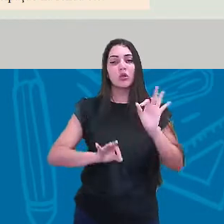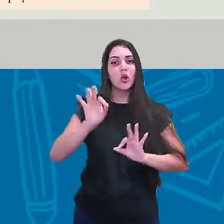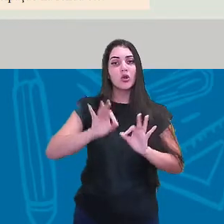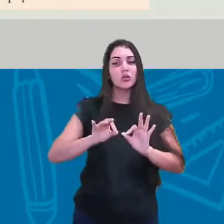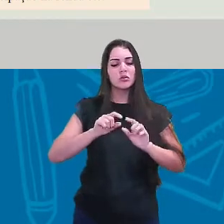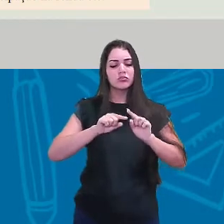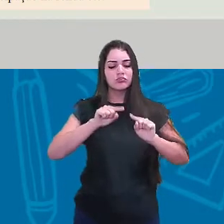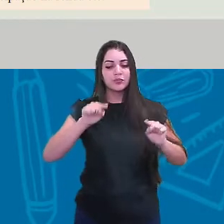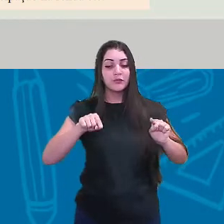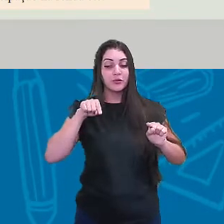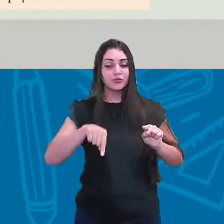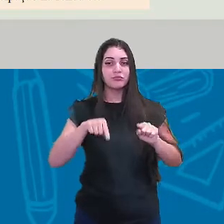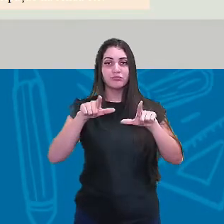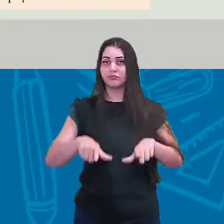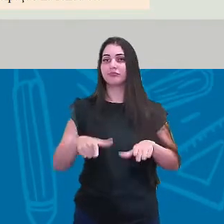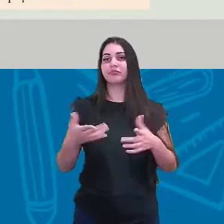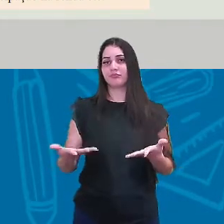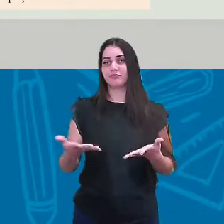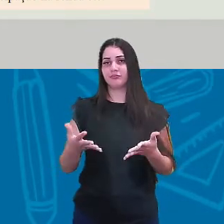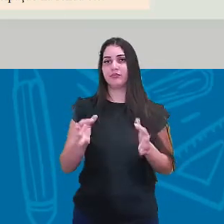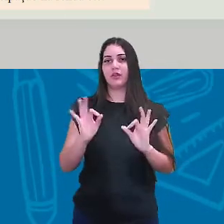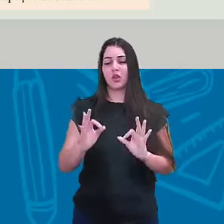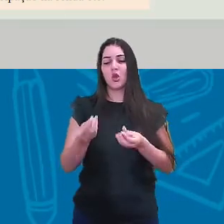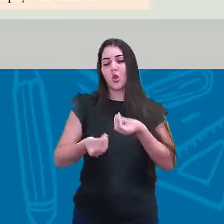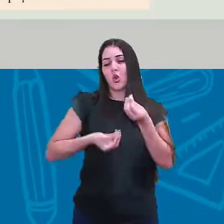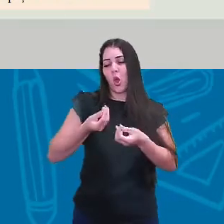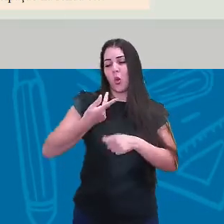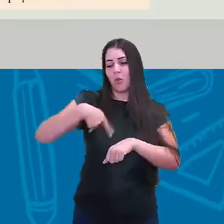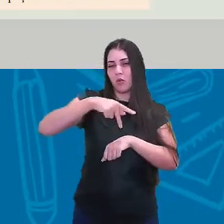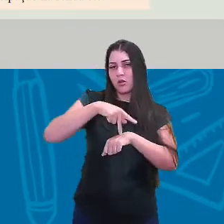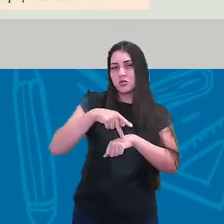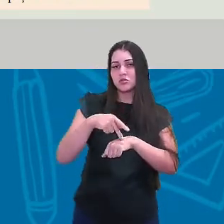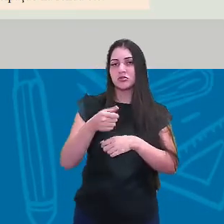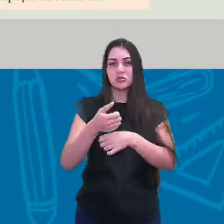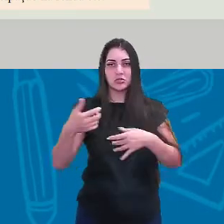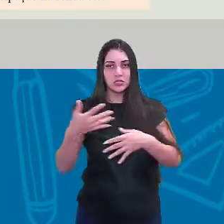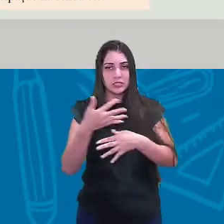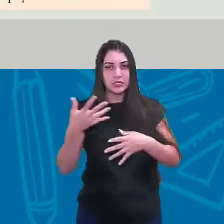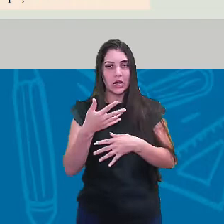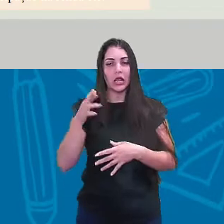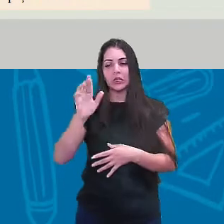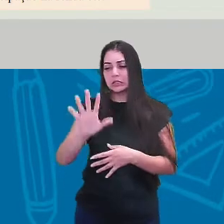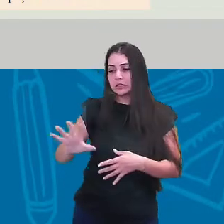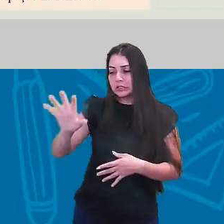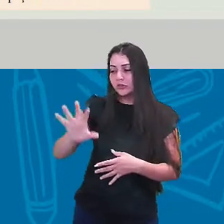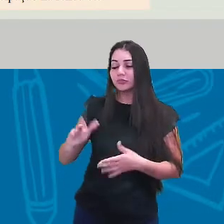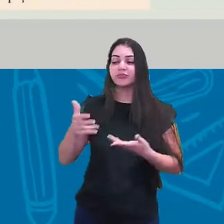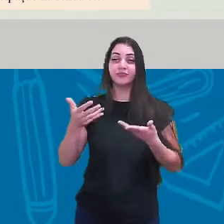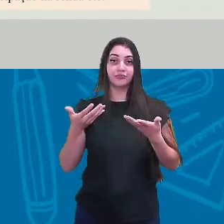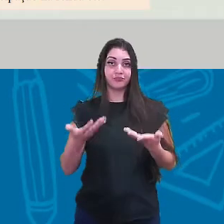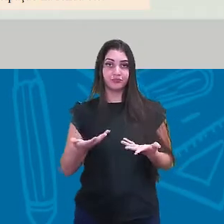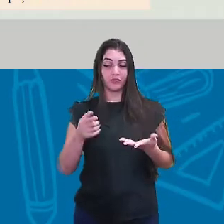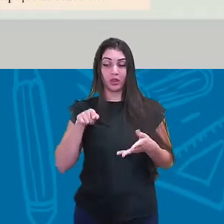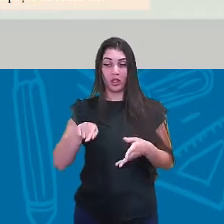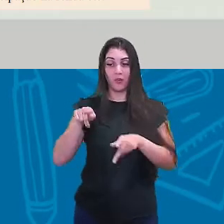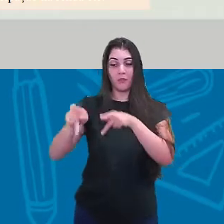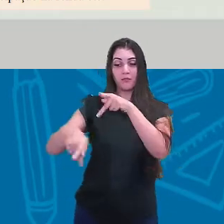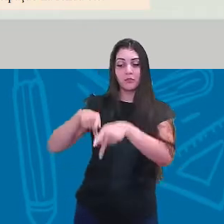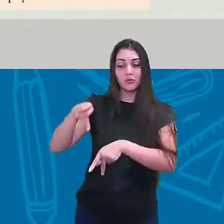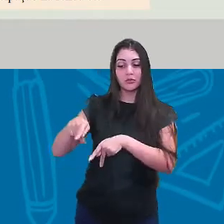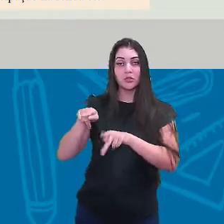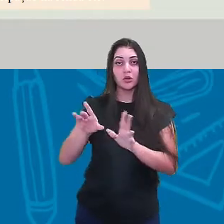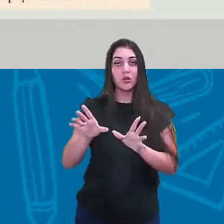perfil daquele local. Certo? Daquele país, daquela cidade, daquela região, enfim. A população é